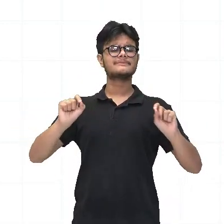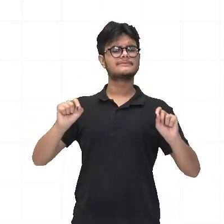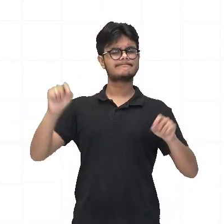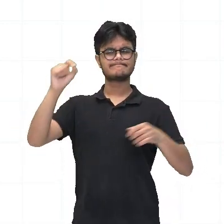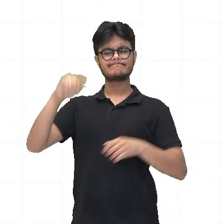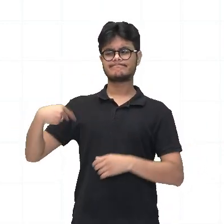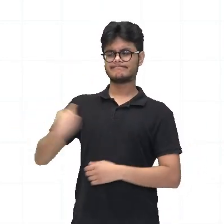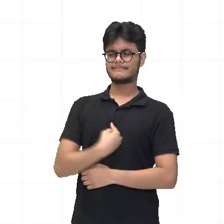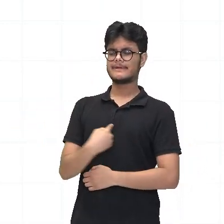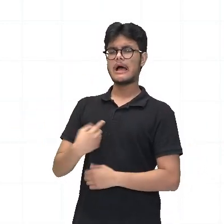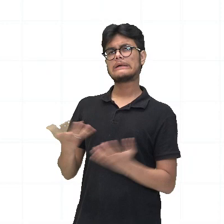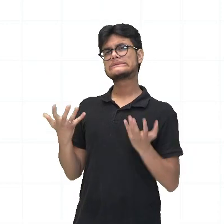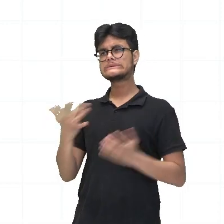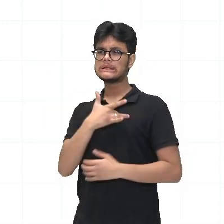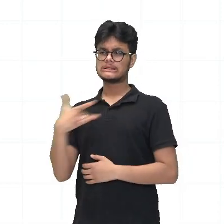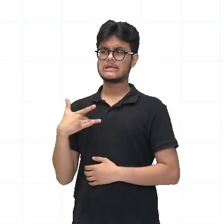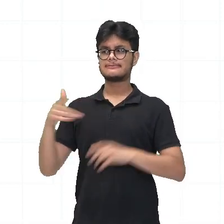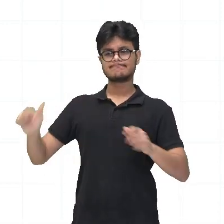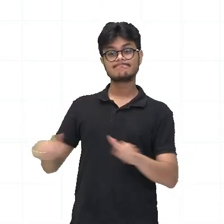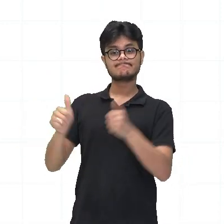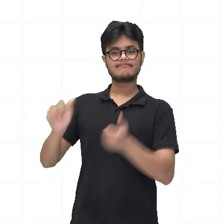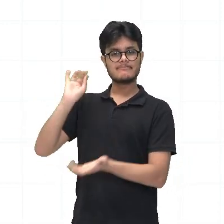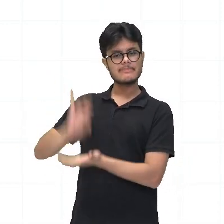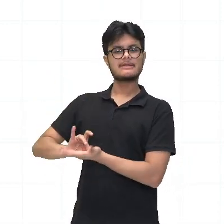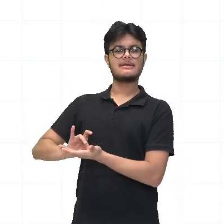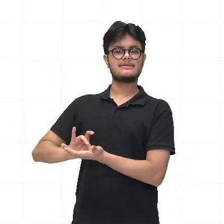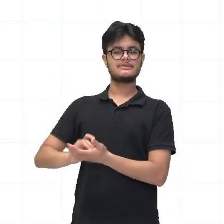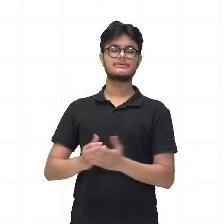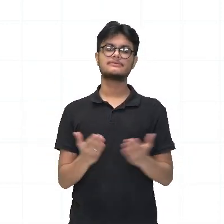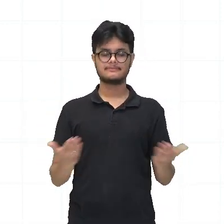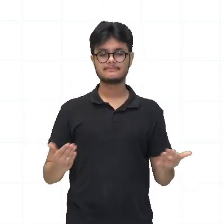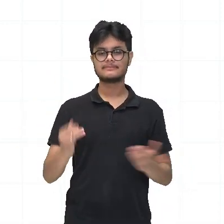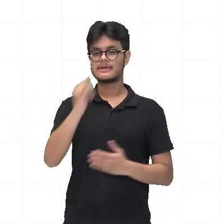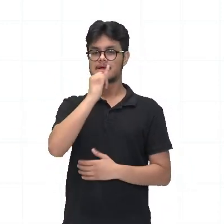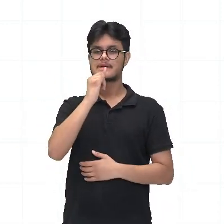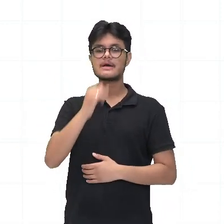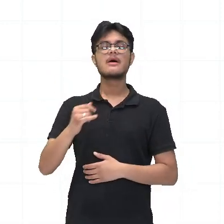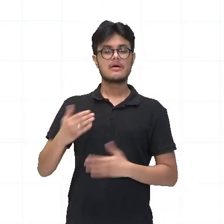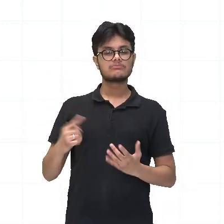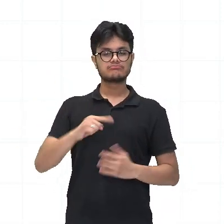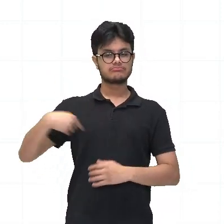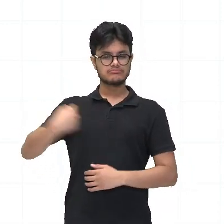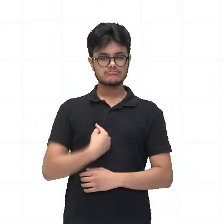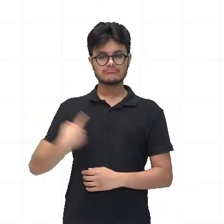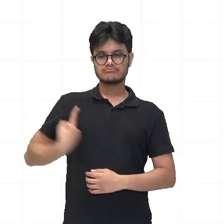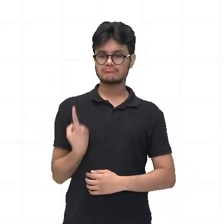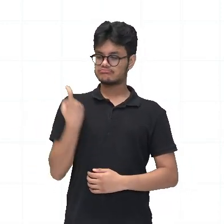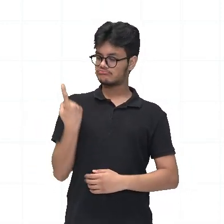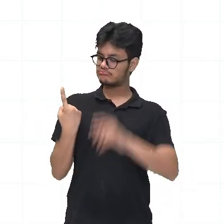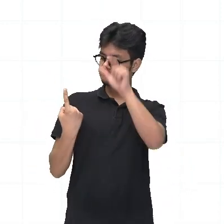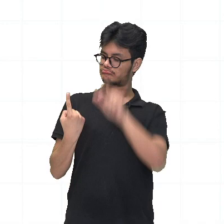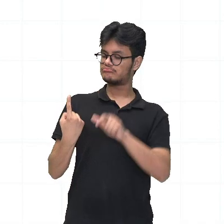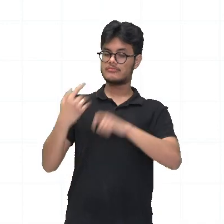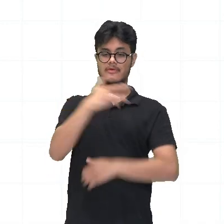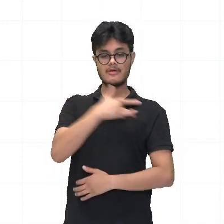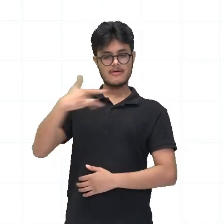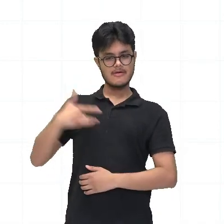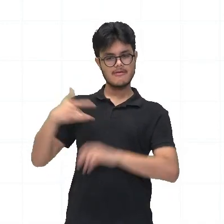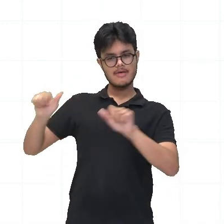ser saudável de verdade, certo? Então, são ações individuais que visam